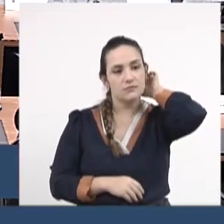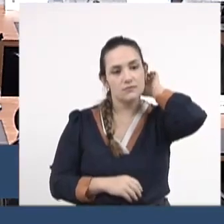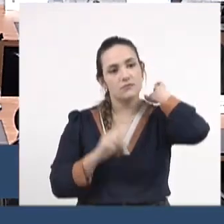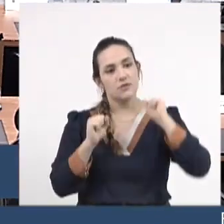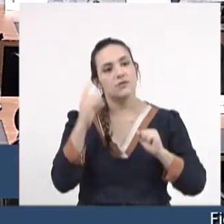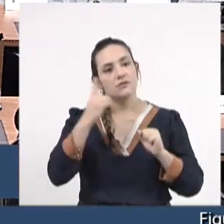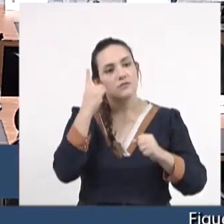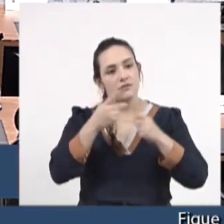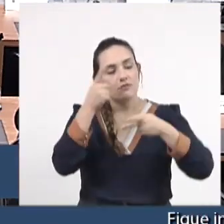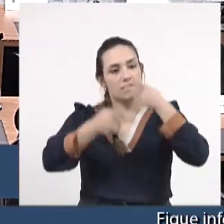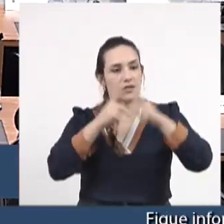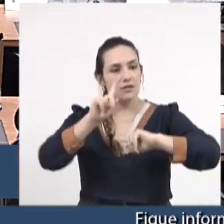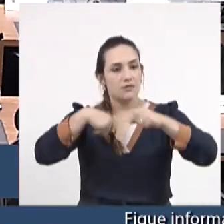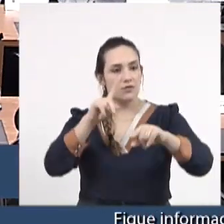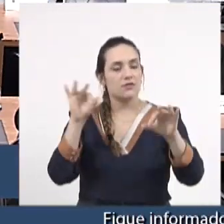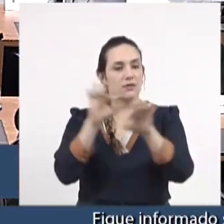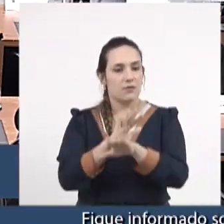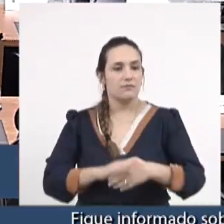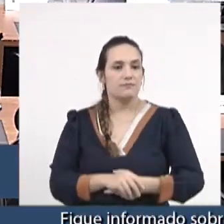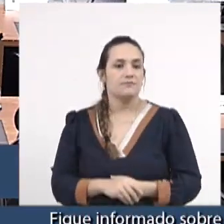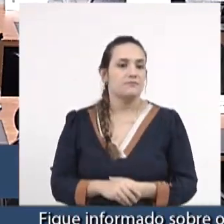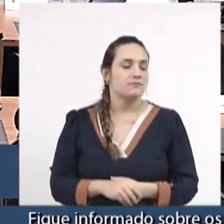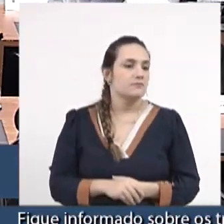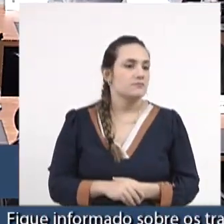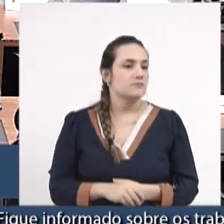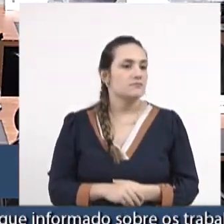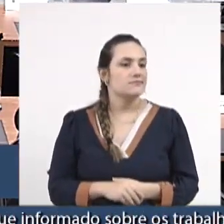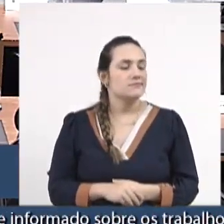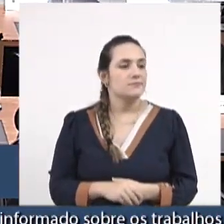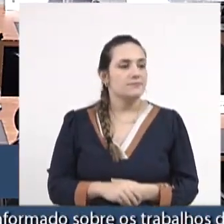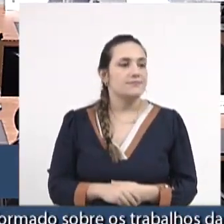os deputados fazerem manifestação ao final. Obrigado.